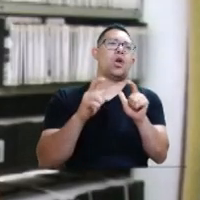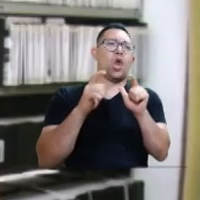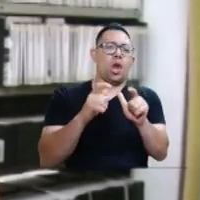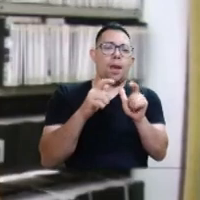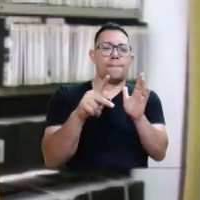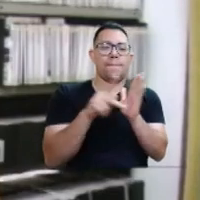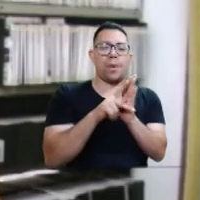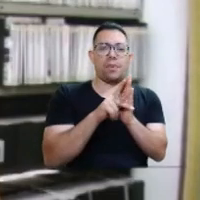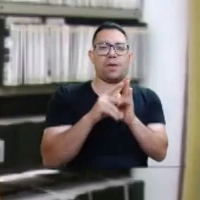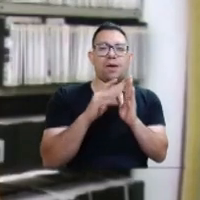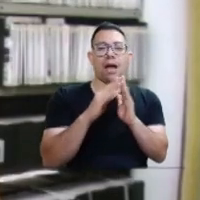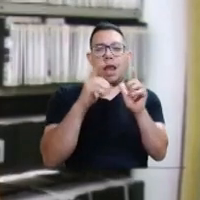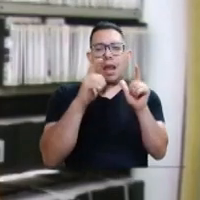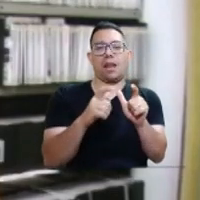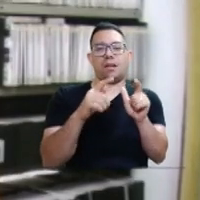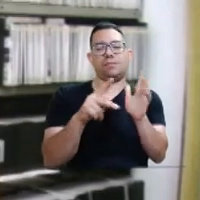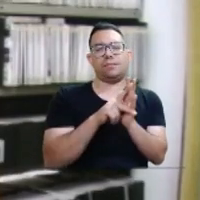das locadoras, né?